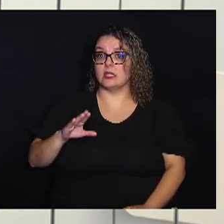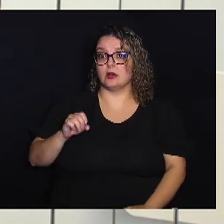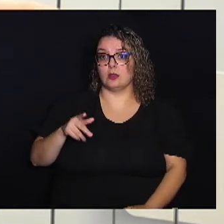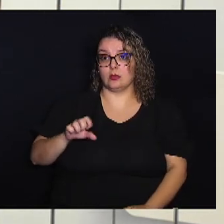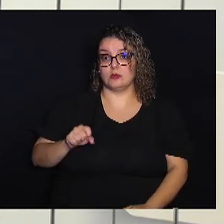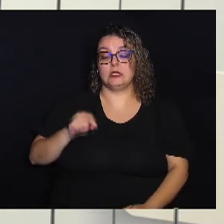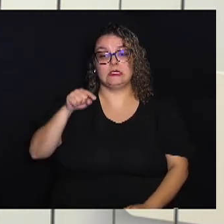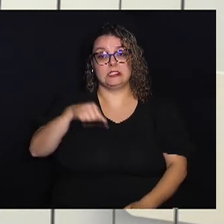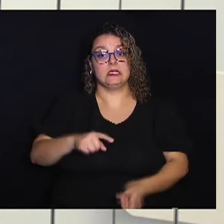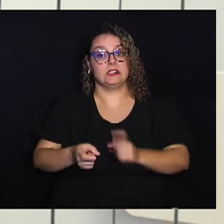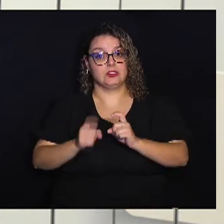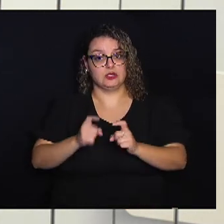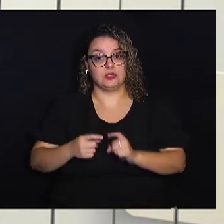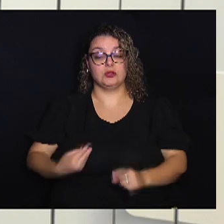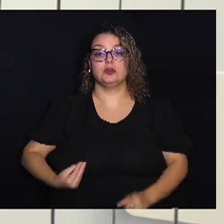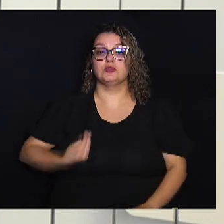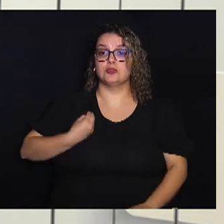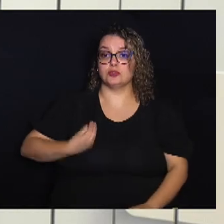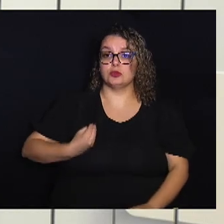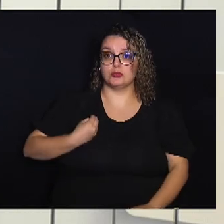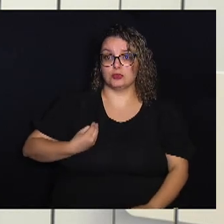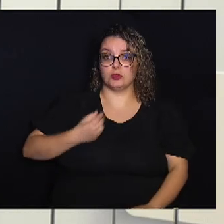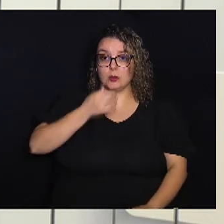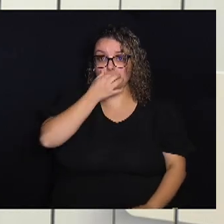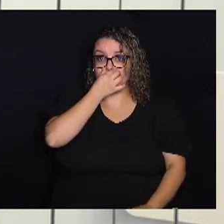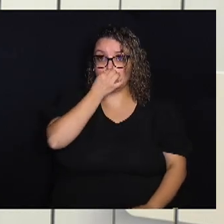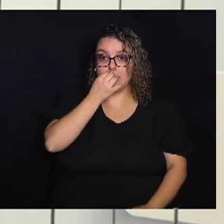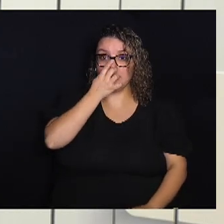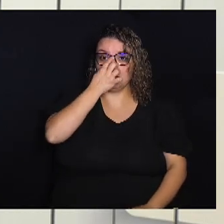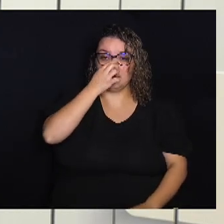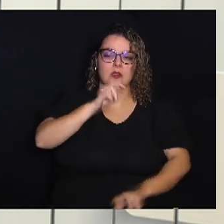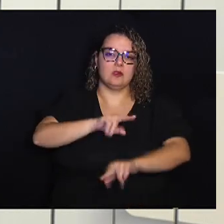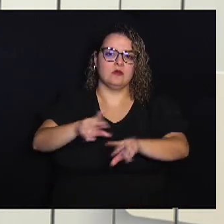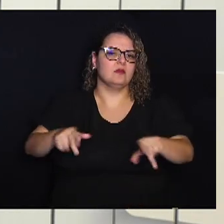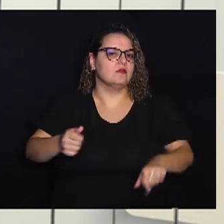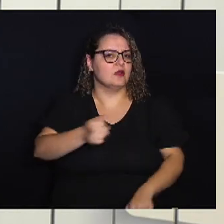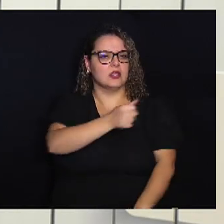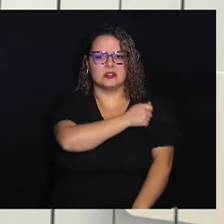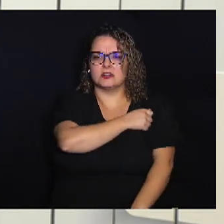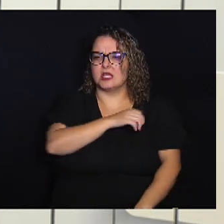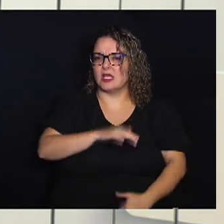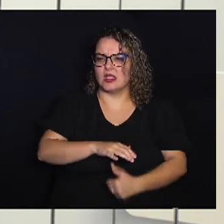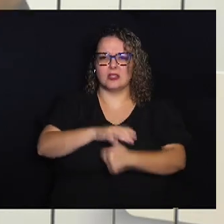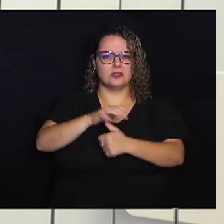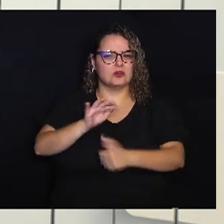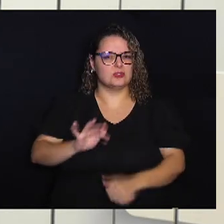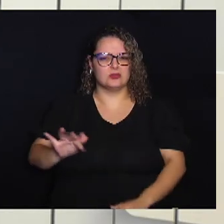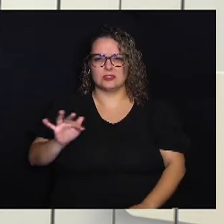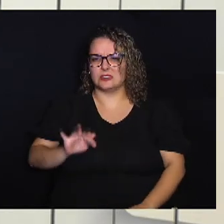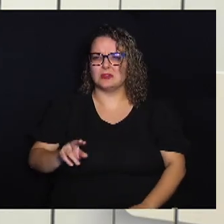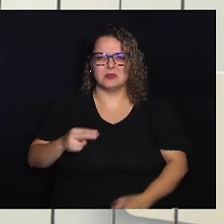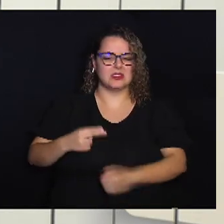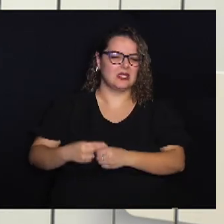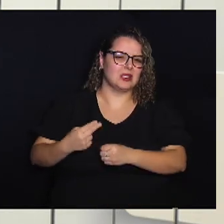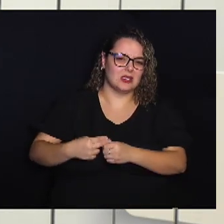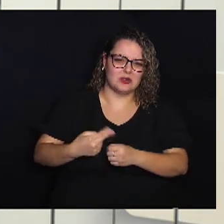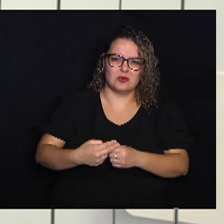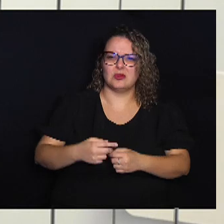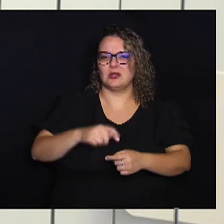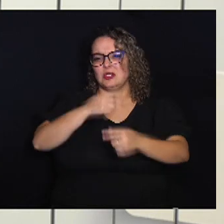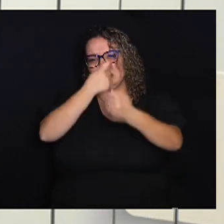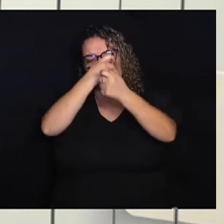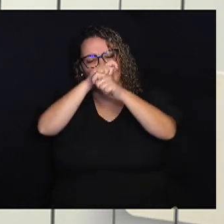Nesta solenidade estiveram presentes muitas autoridades, reitores de universidades, da Unicamp, da